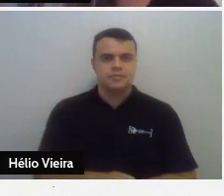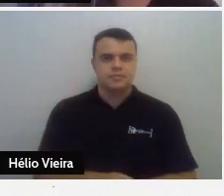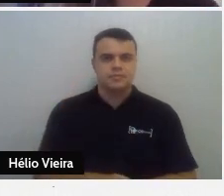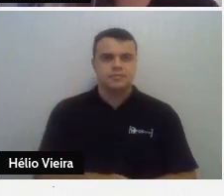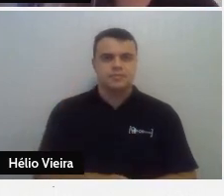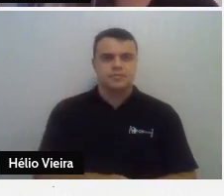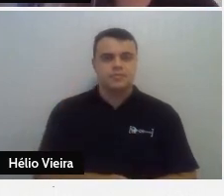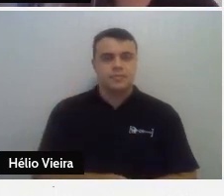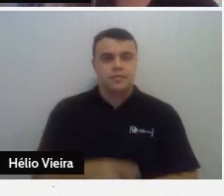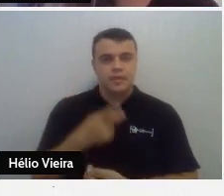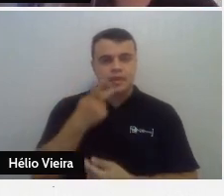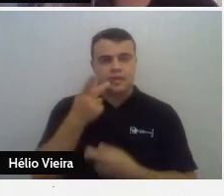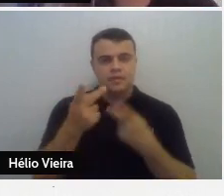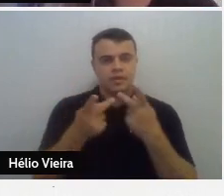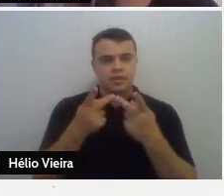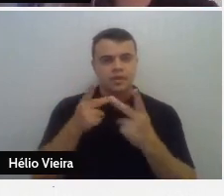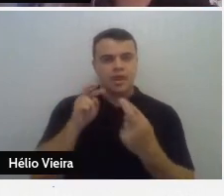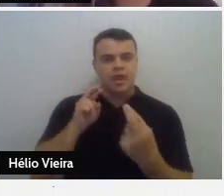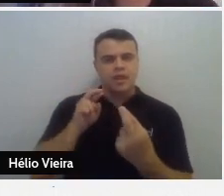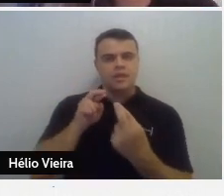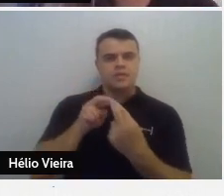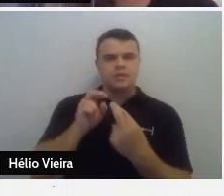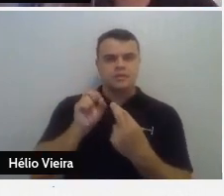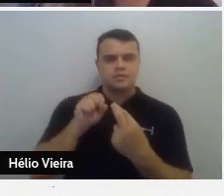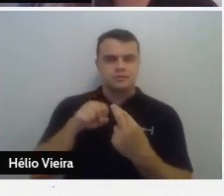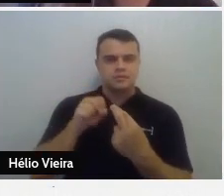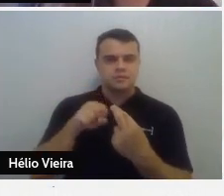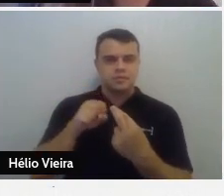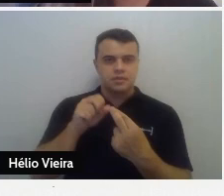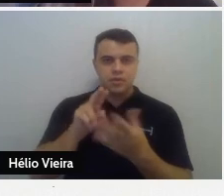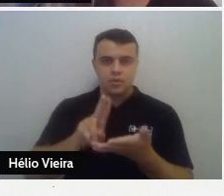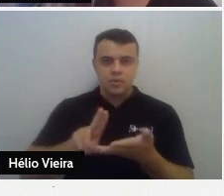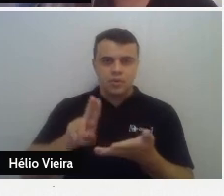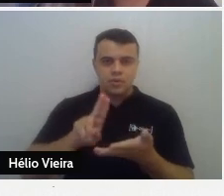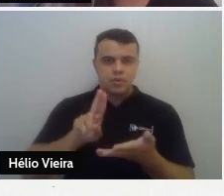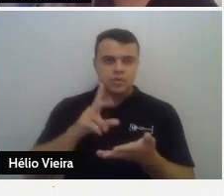Bom, aqui eu tenho algumas referências que a gente usou